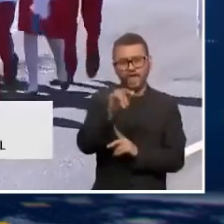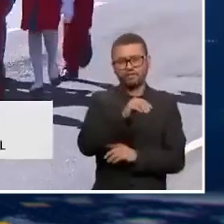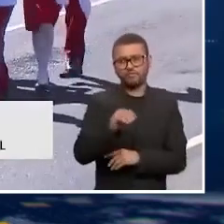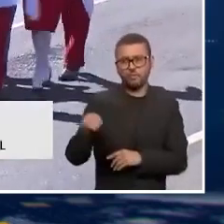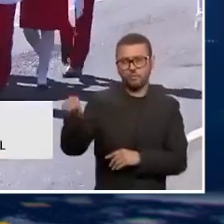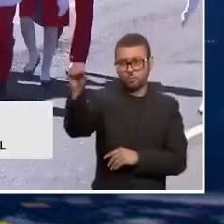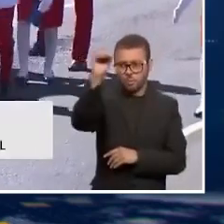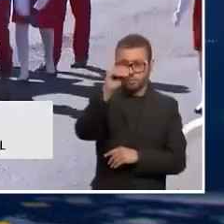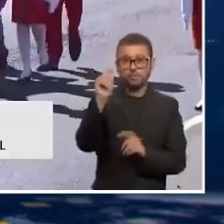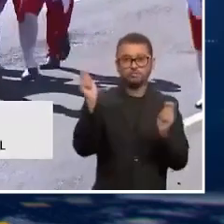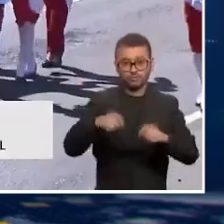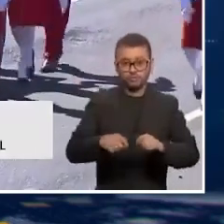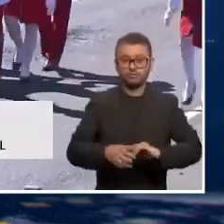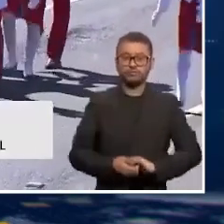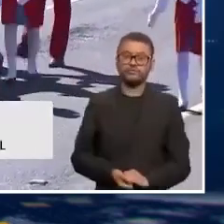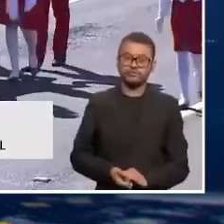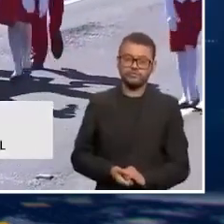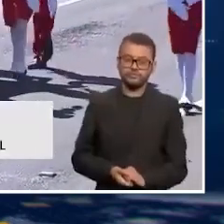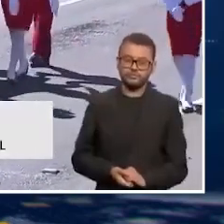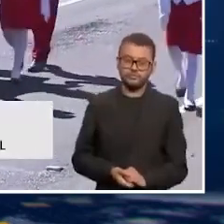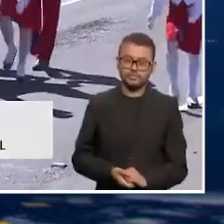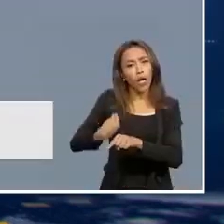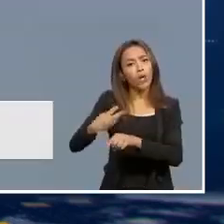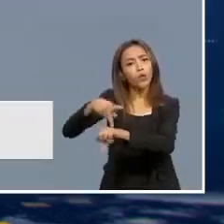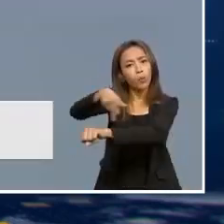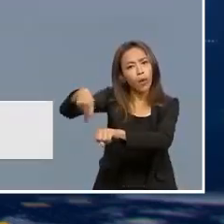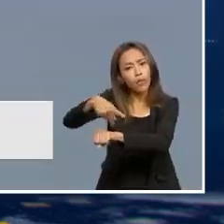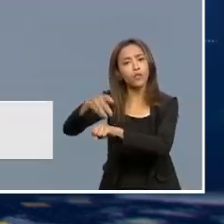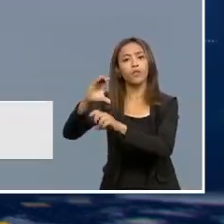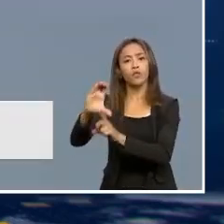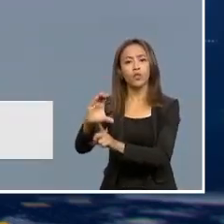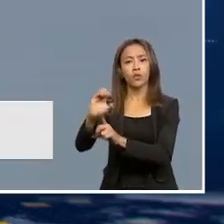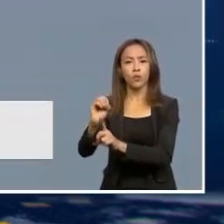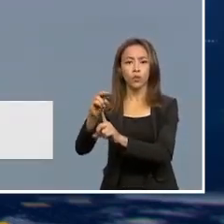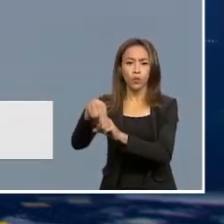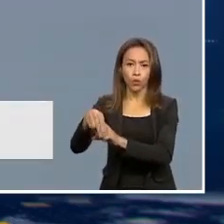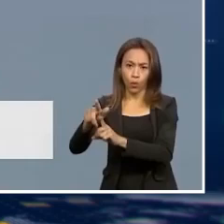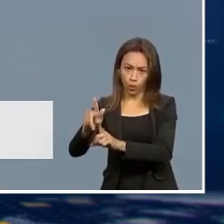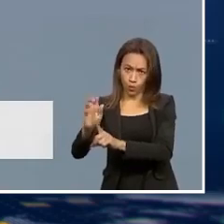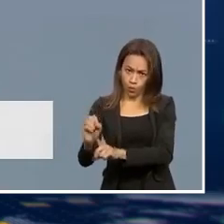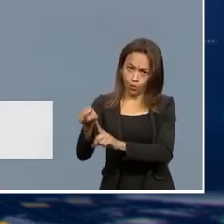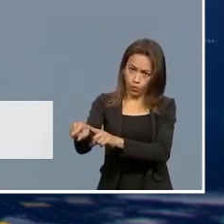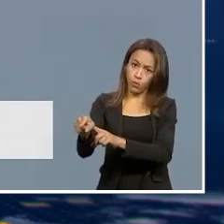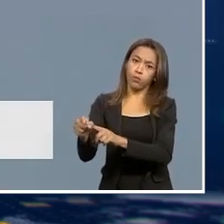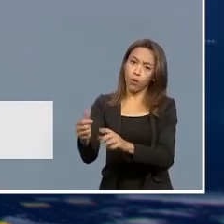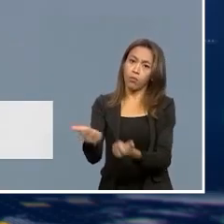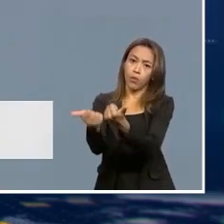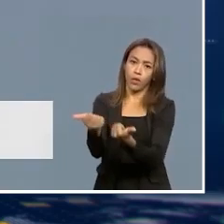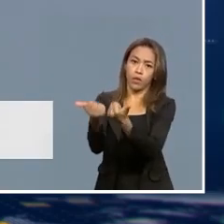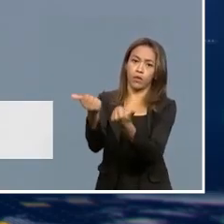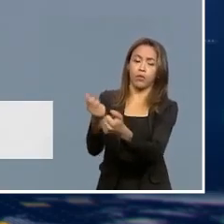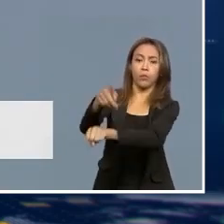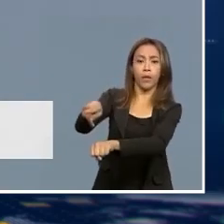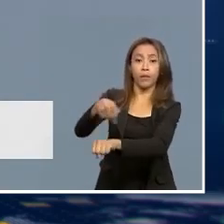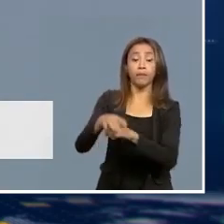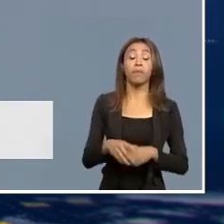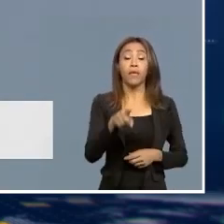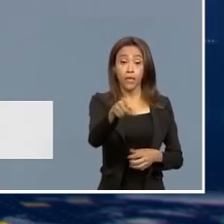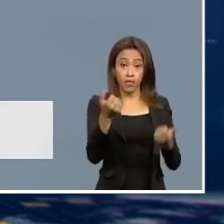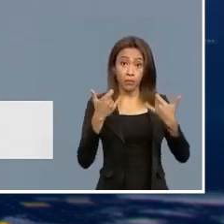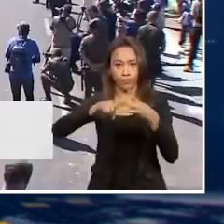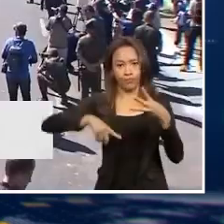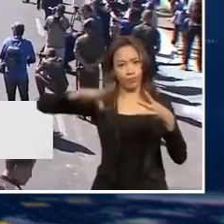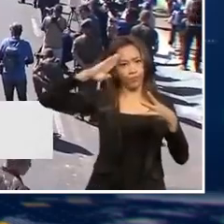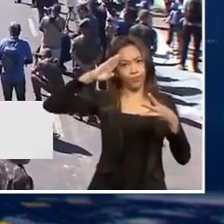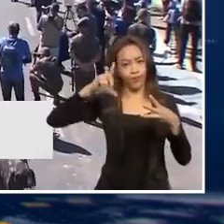quer pacificar o país e tudo mais, poderia ter escolhido uma postura em todos os sentidos mais neutra. Mas não,